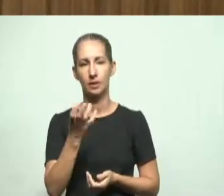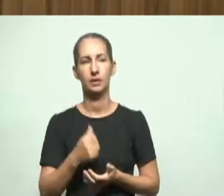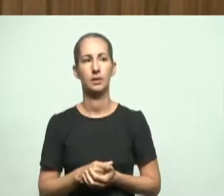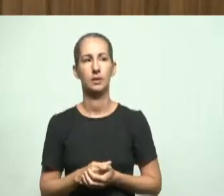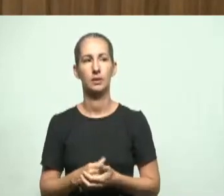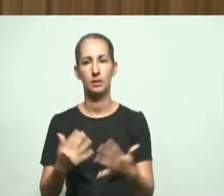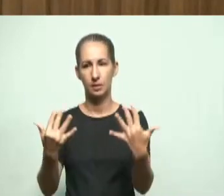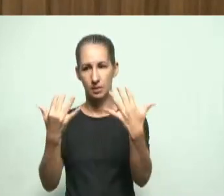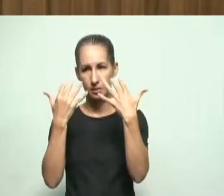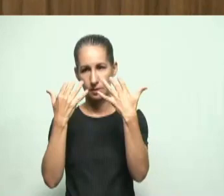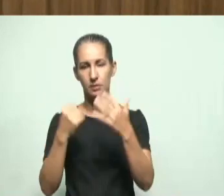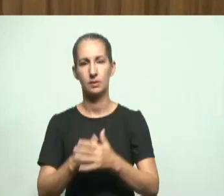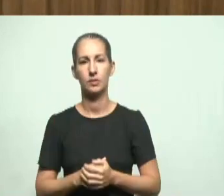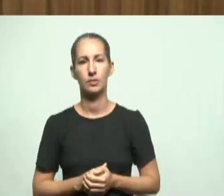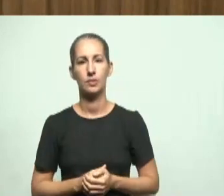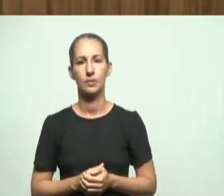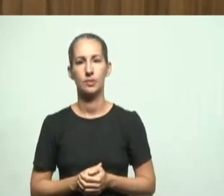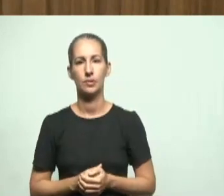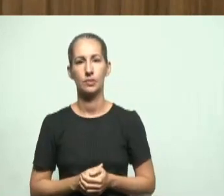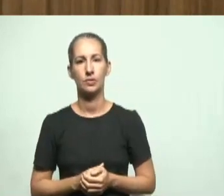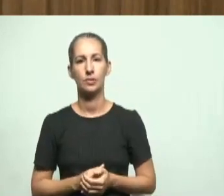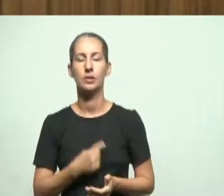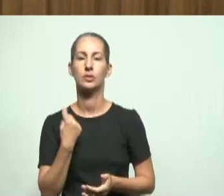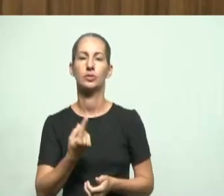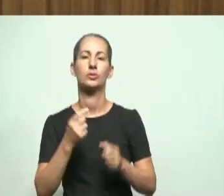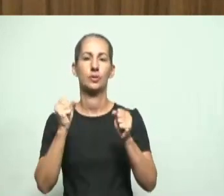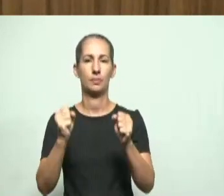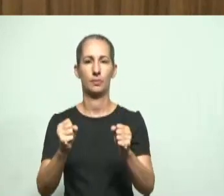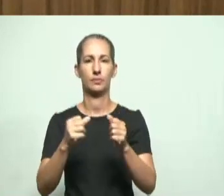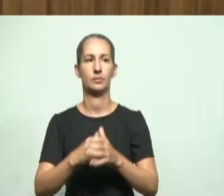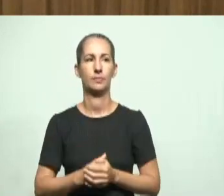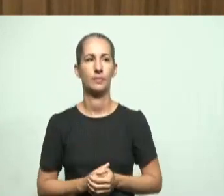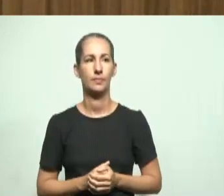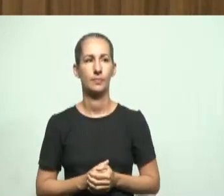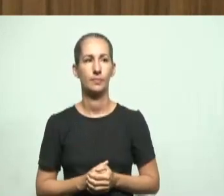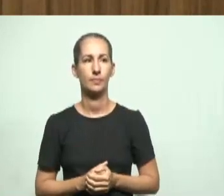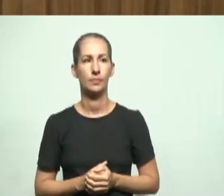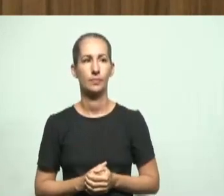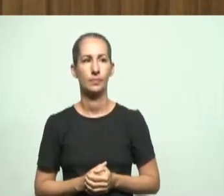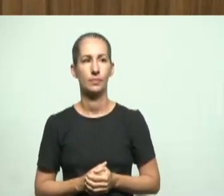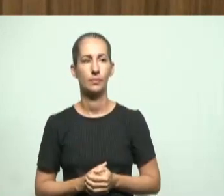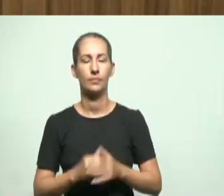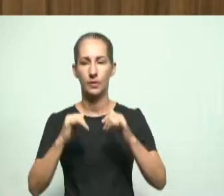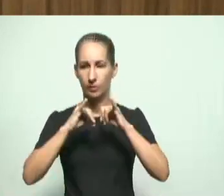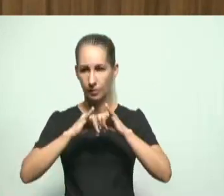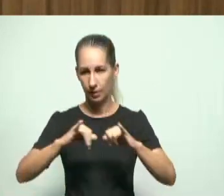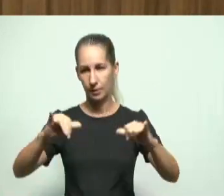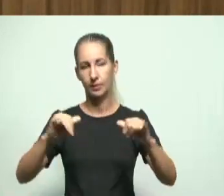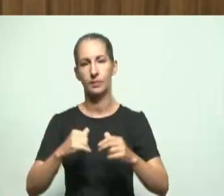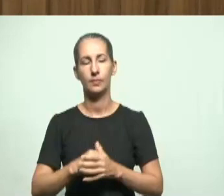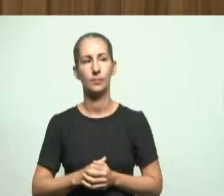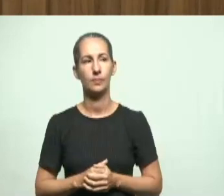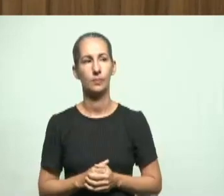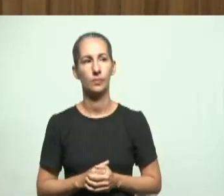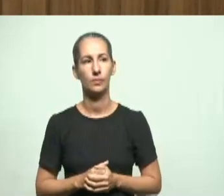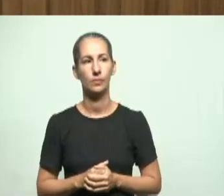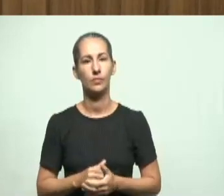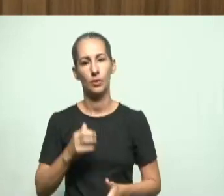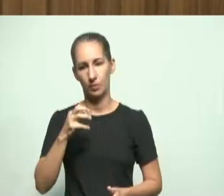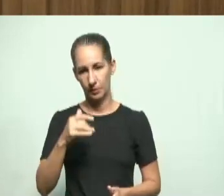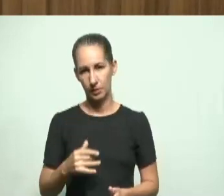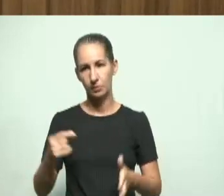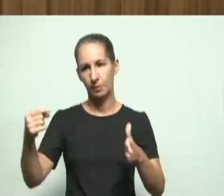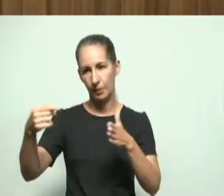da atenção dos companheiros para que a gente possa estar passando a mensagem, né? O bispo também